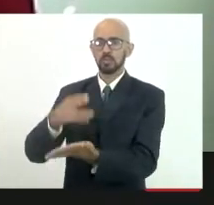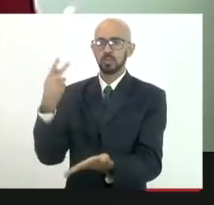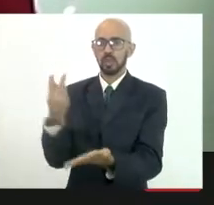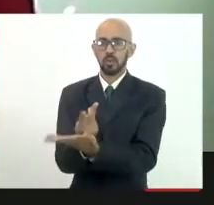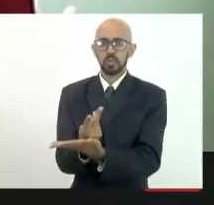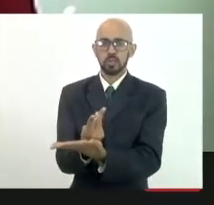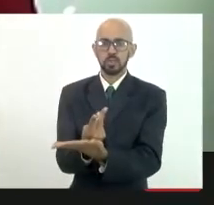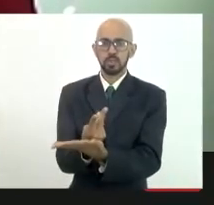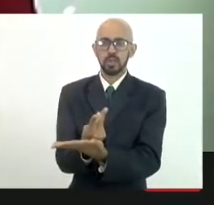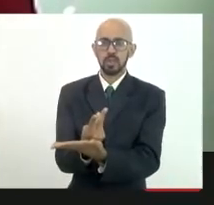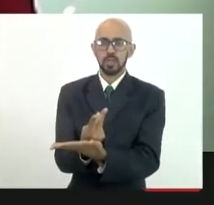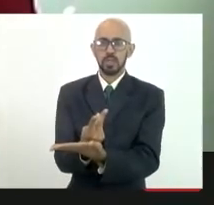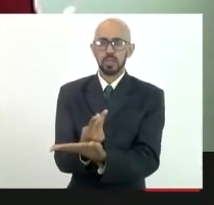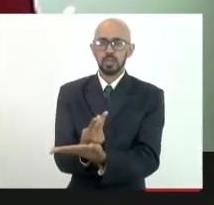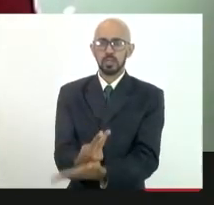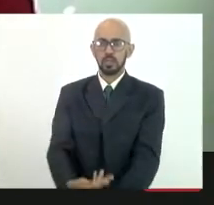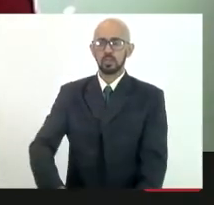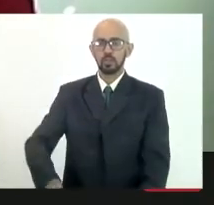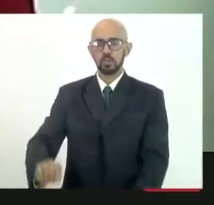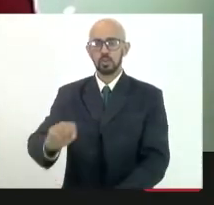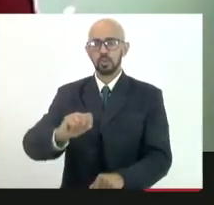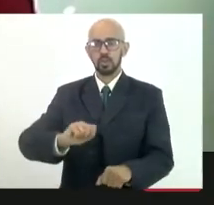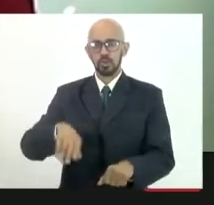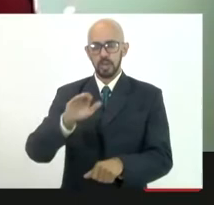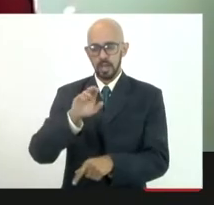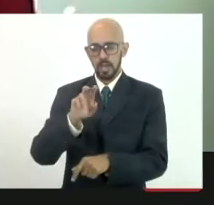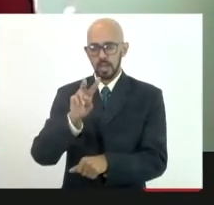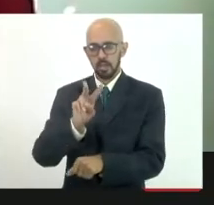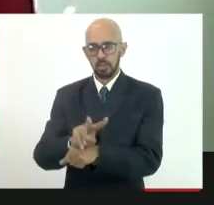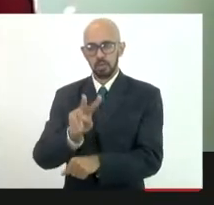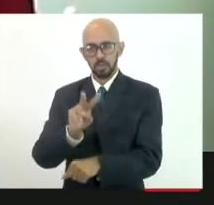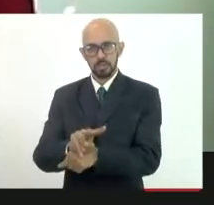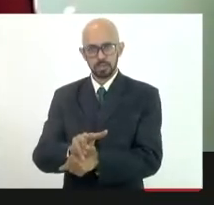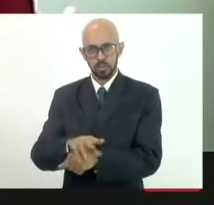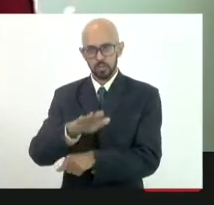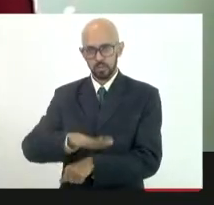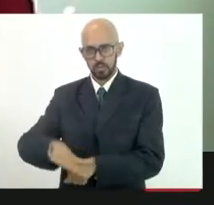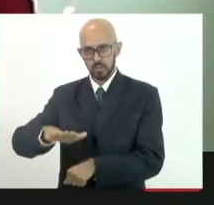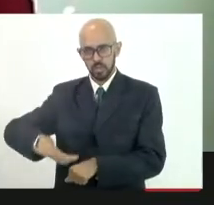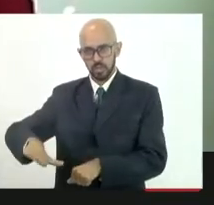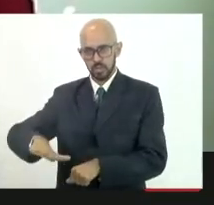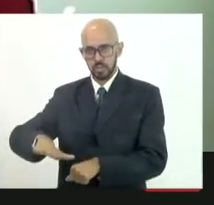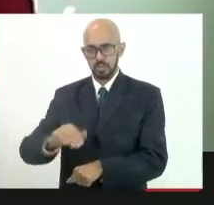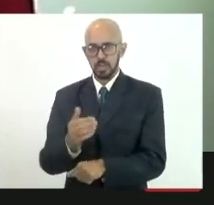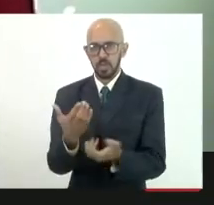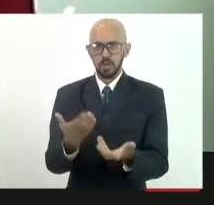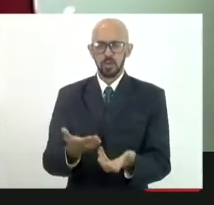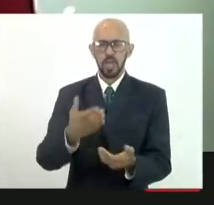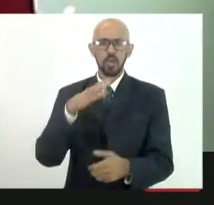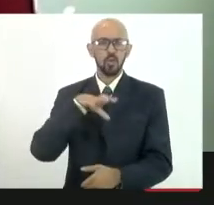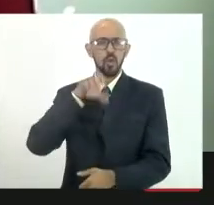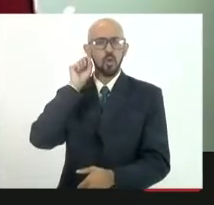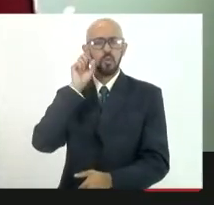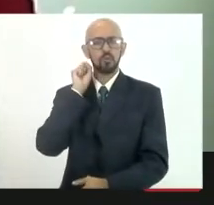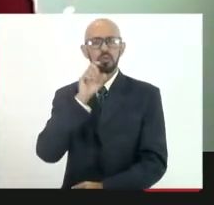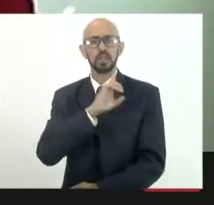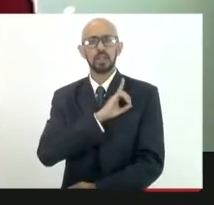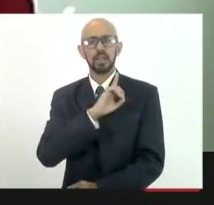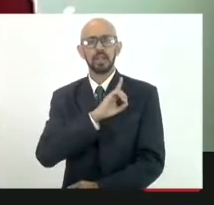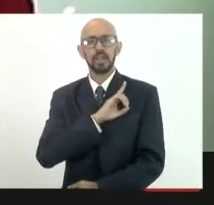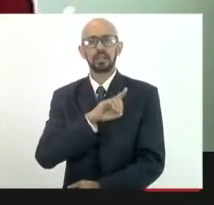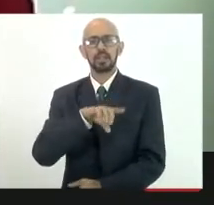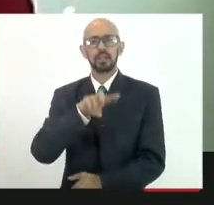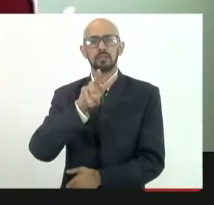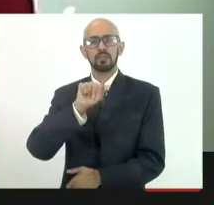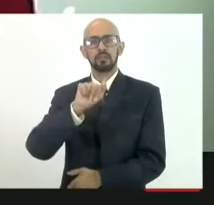aí a questão da guarda das crianças. Então, eu queria ouvir a delegada Valesca dos Santos